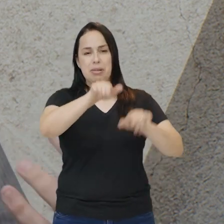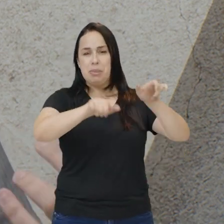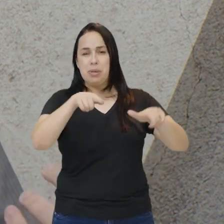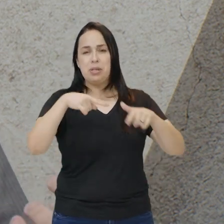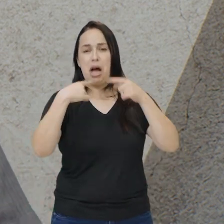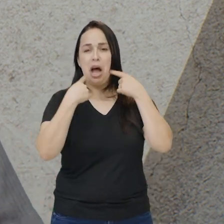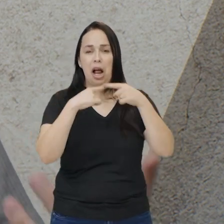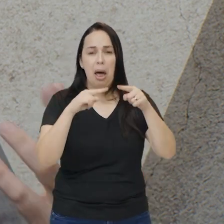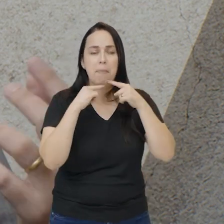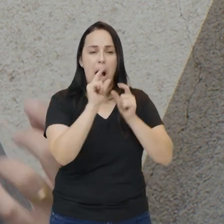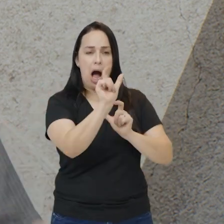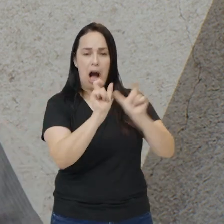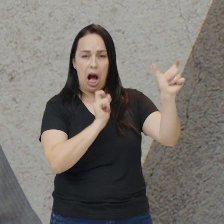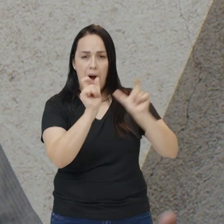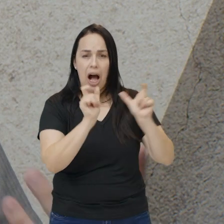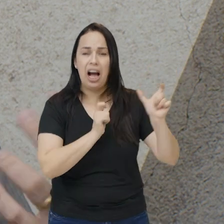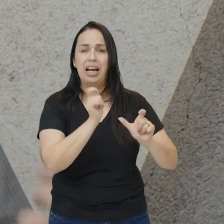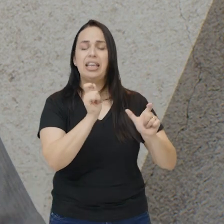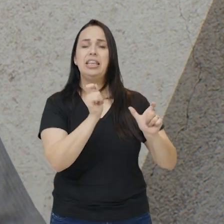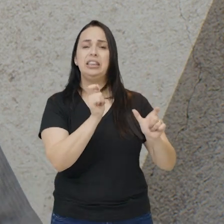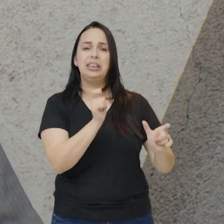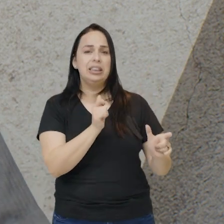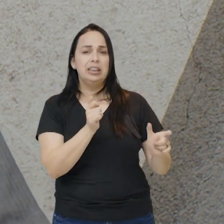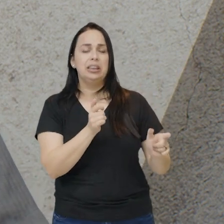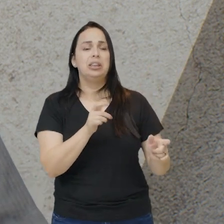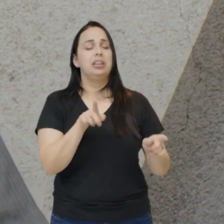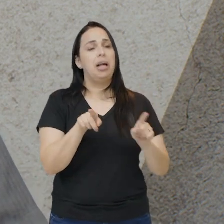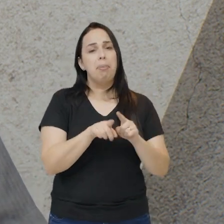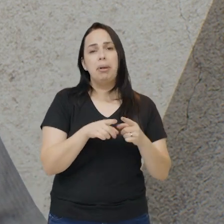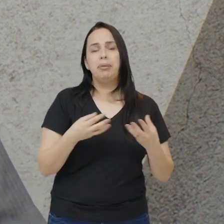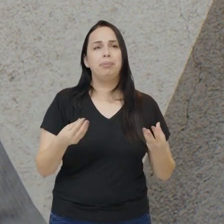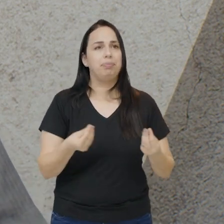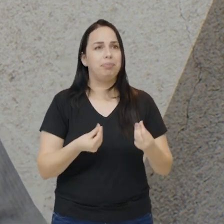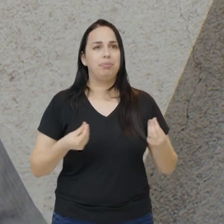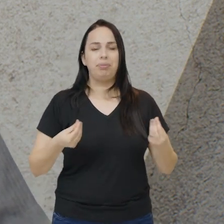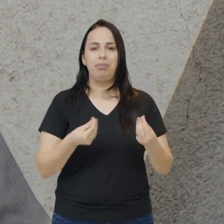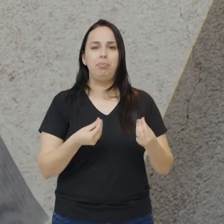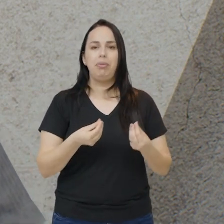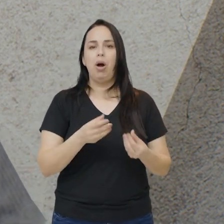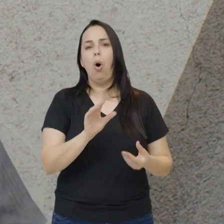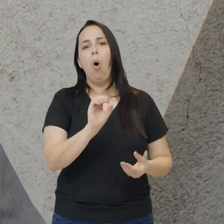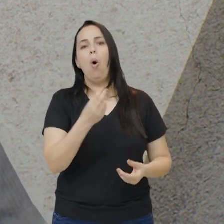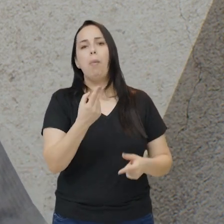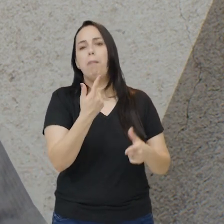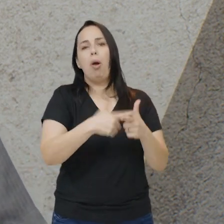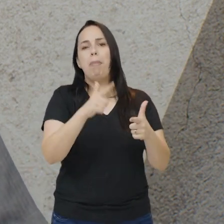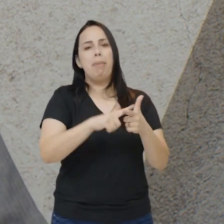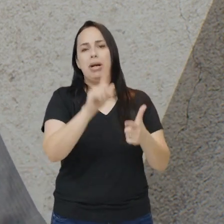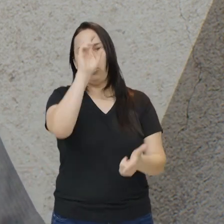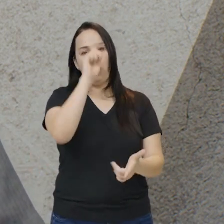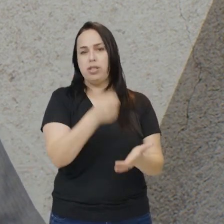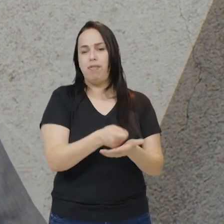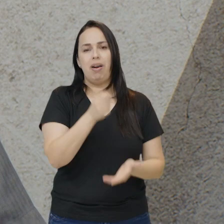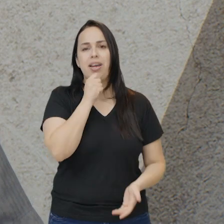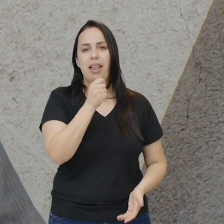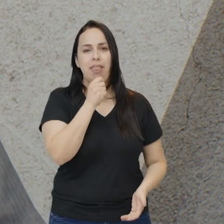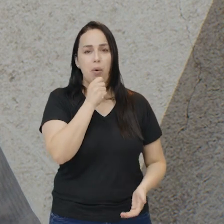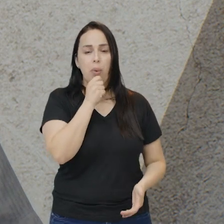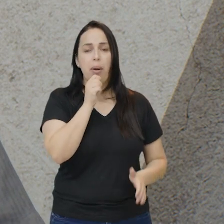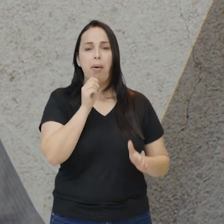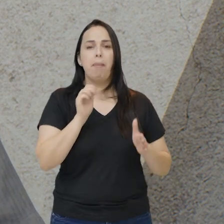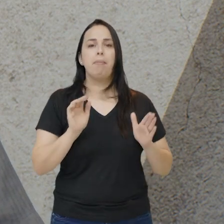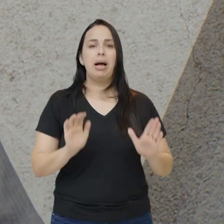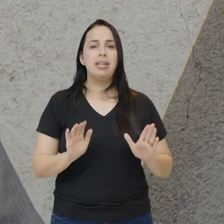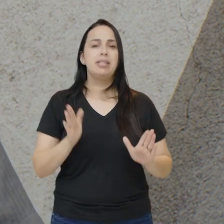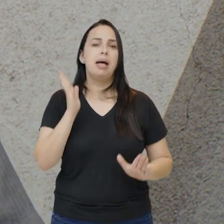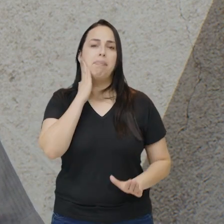ali para ouvir uma reclamação, ouvir uma crítica, né? uma condução que não foi devidamente feita,